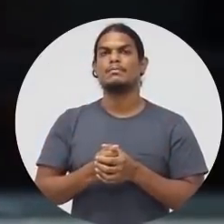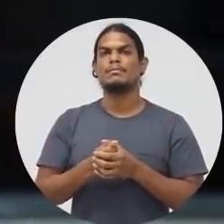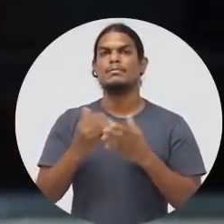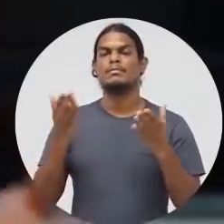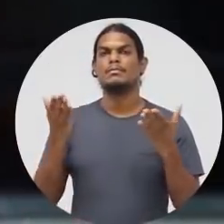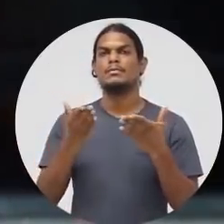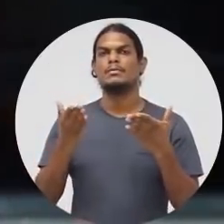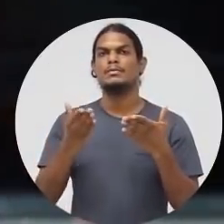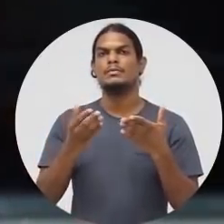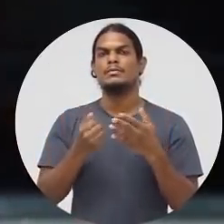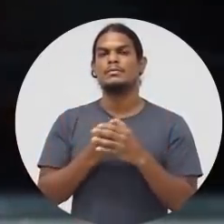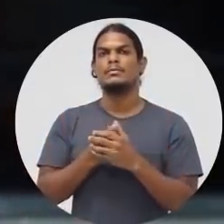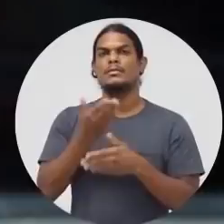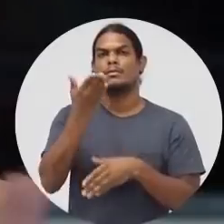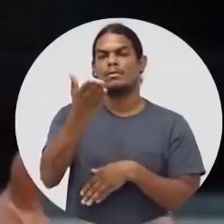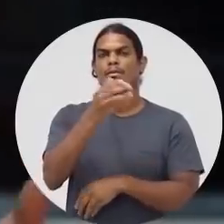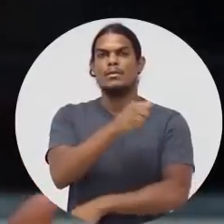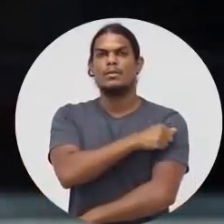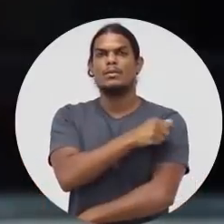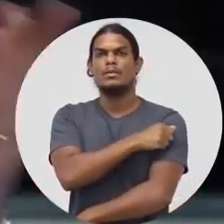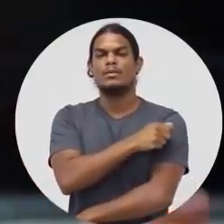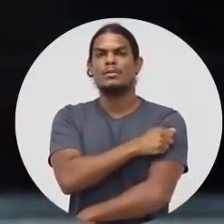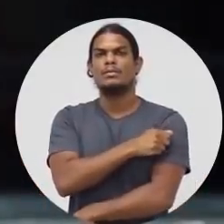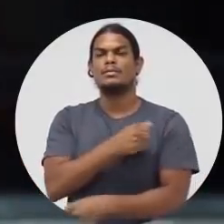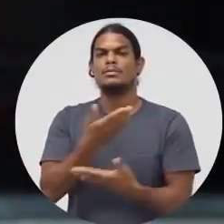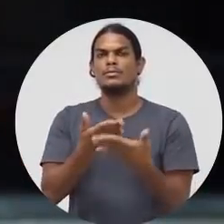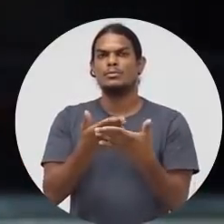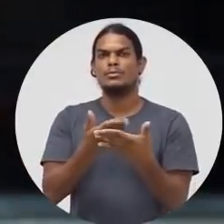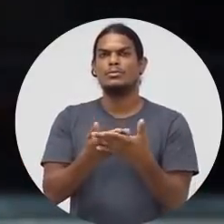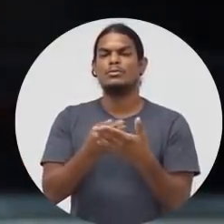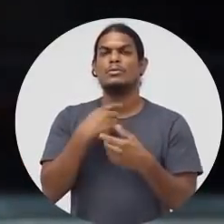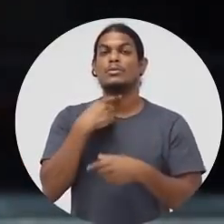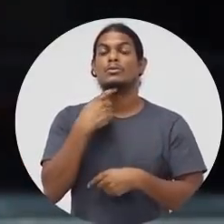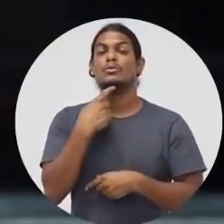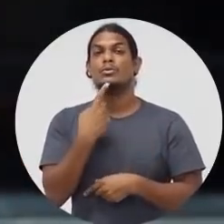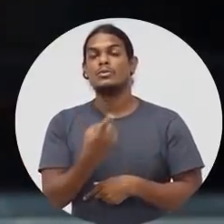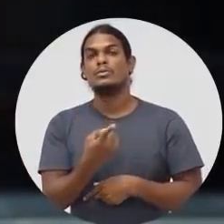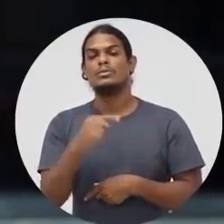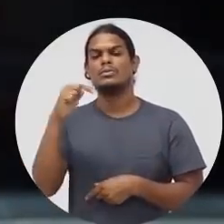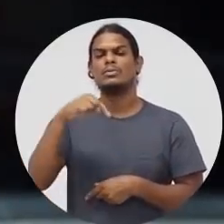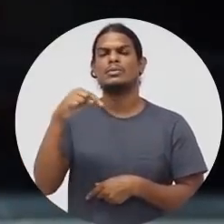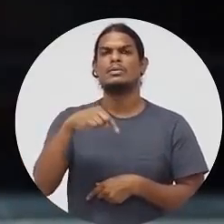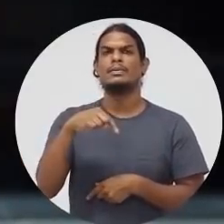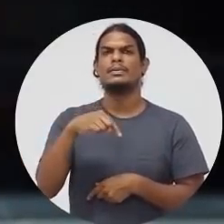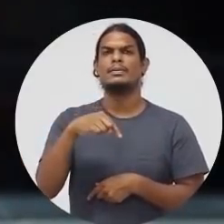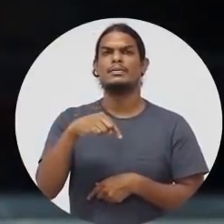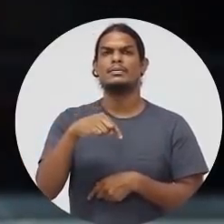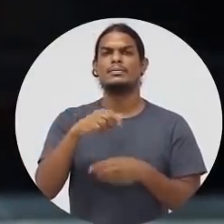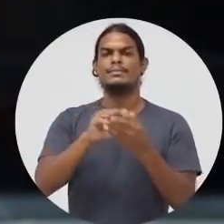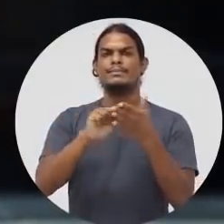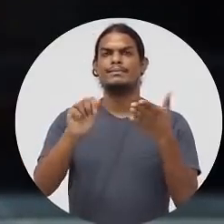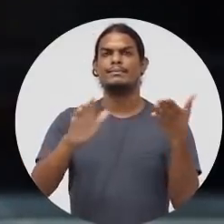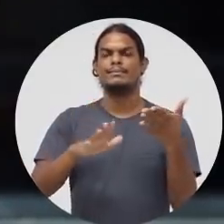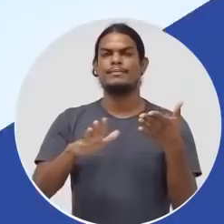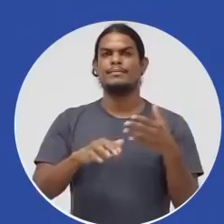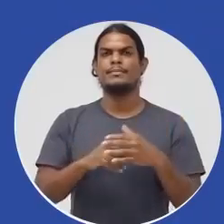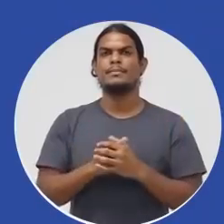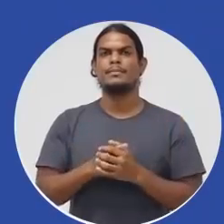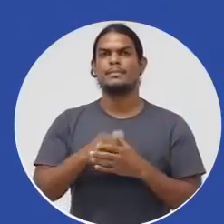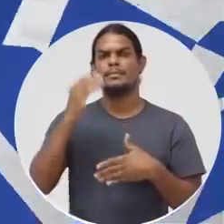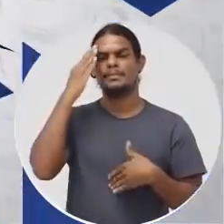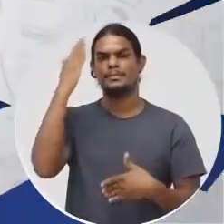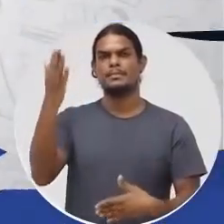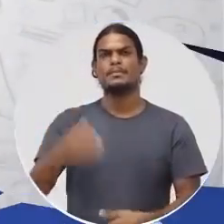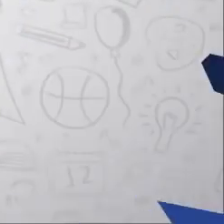de você, aluno, estudante, para tirar suas dúvidas a respeito dessas operações. Tá certo?